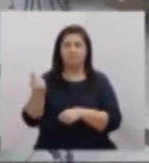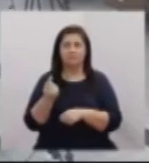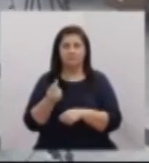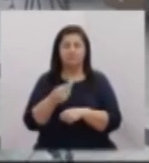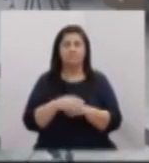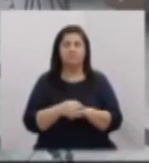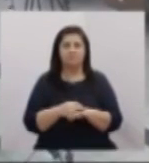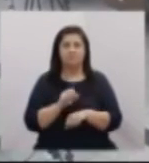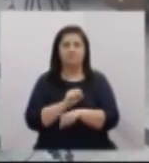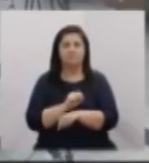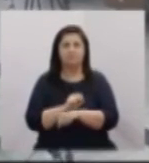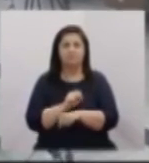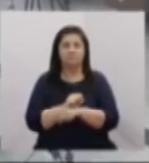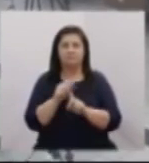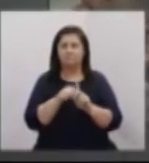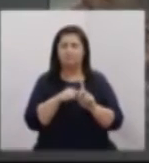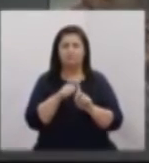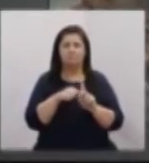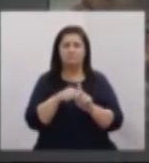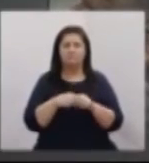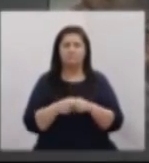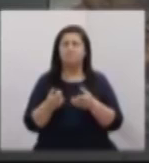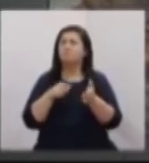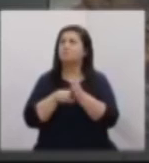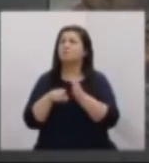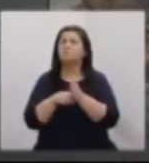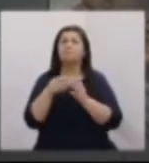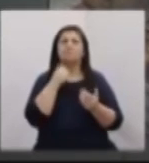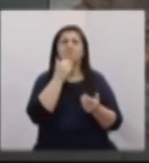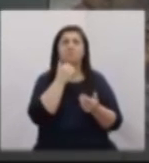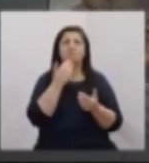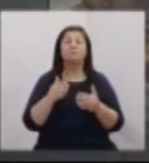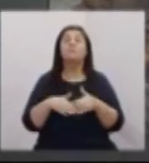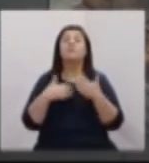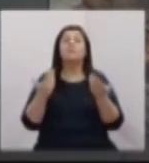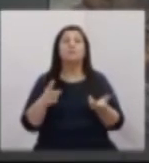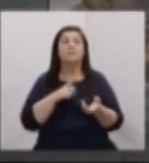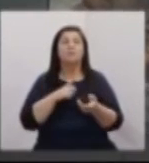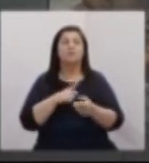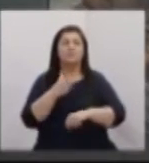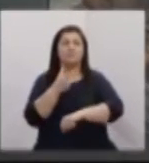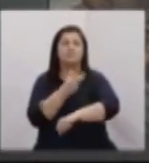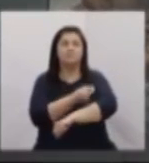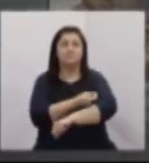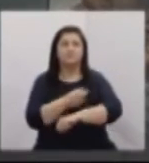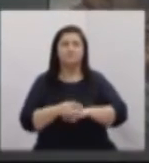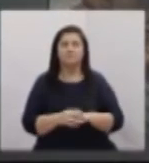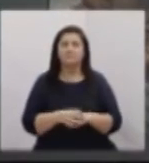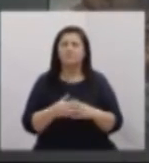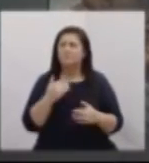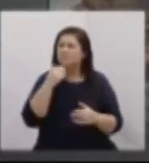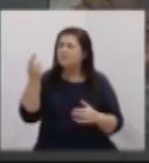vacinas, que já fazem meses. Eu procuro saber o que está acontecendo, quando que vai acontecer as vacinas, né? Essas vacinas já chegaram e eu não consigo ter uma